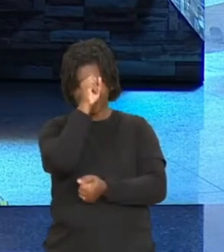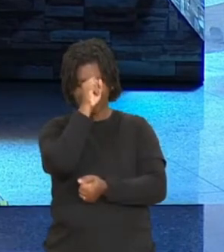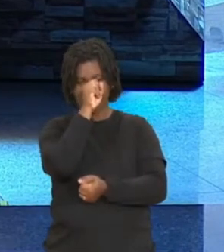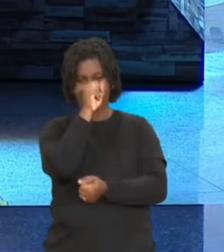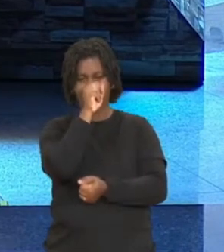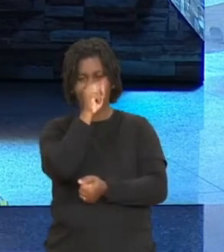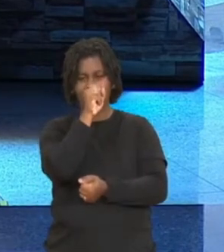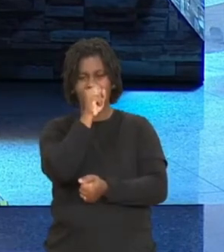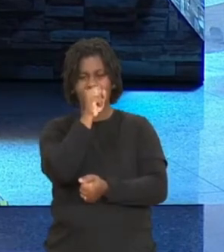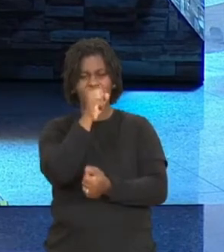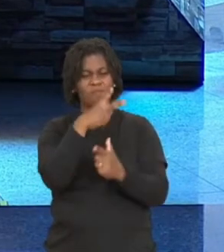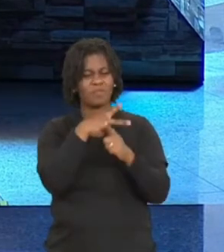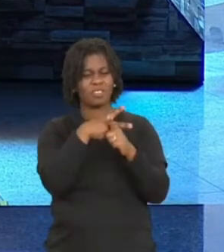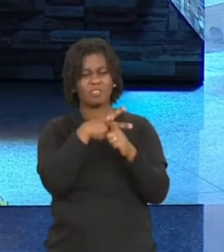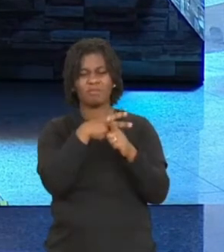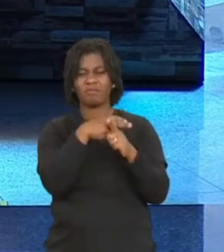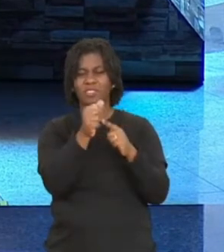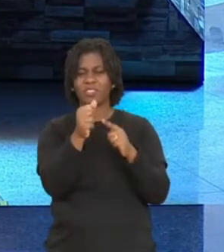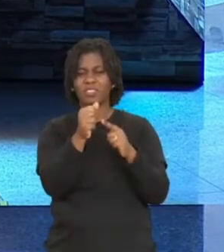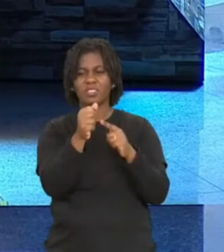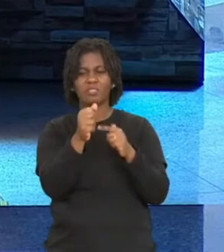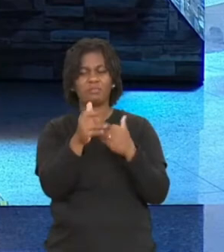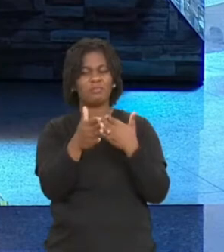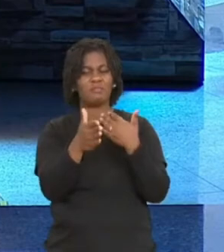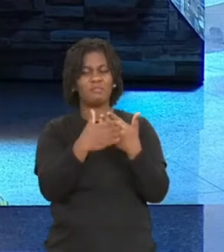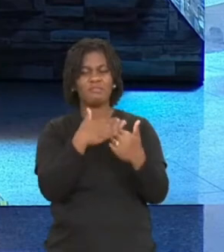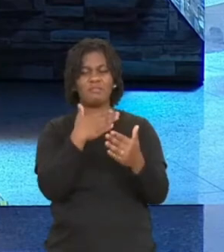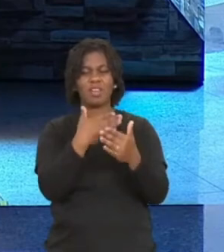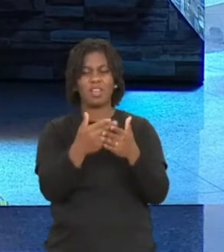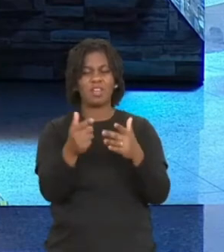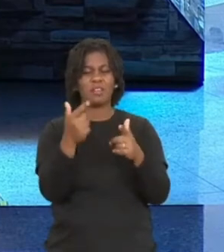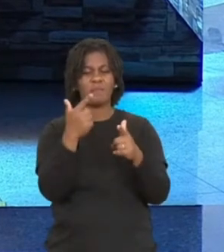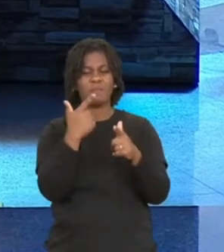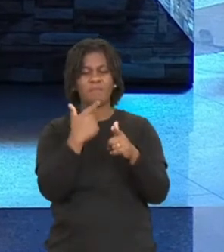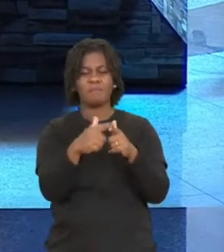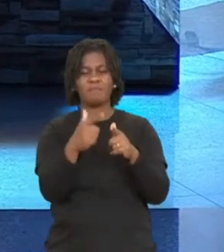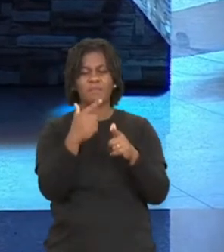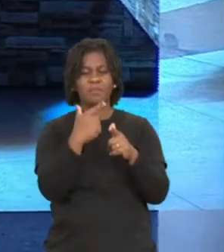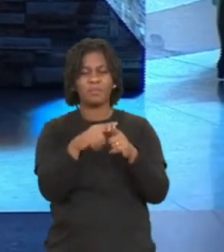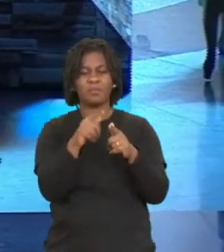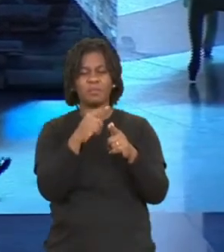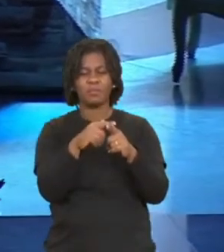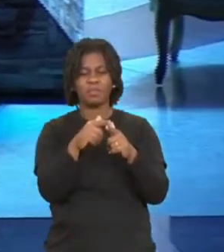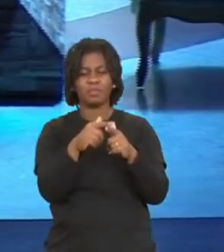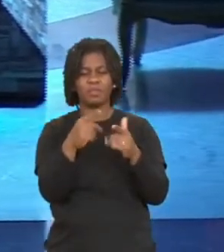para vencer todos os desafios que vierem pela frente.